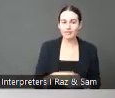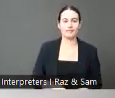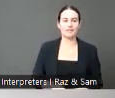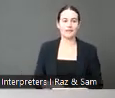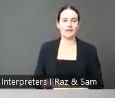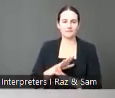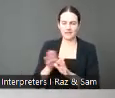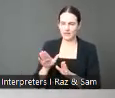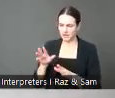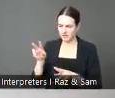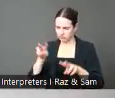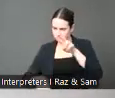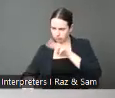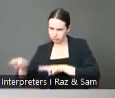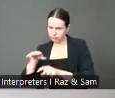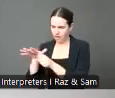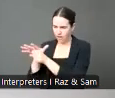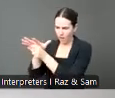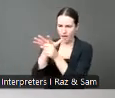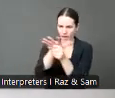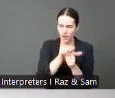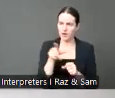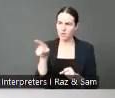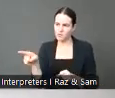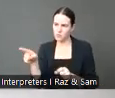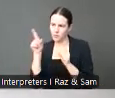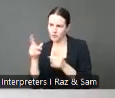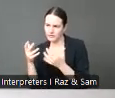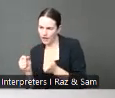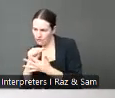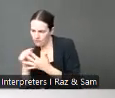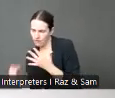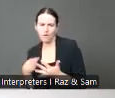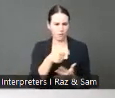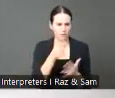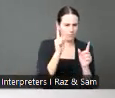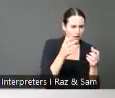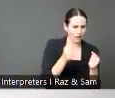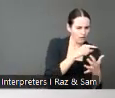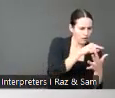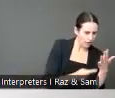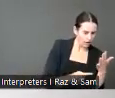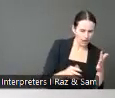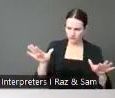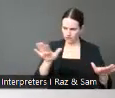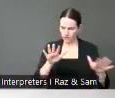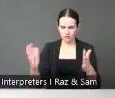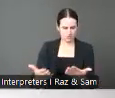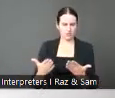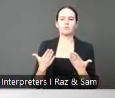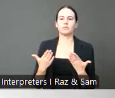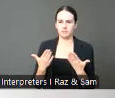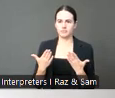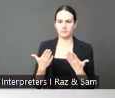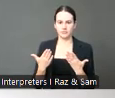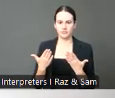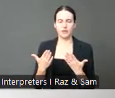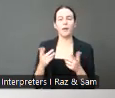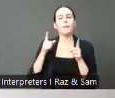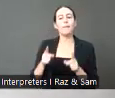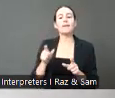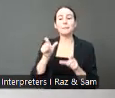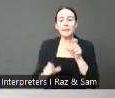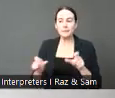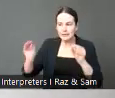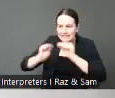também, mais uma vez, trabalhar no plano de eliminação de doenças transmissíveis